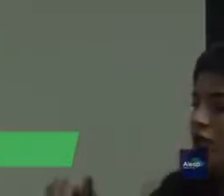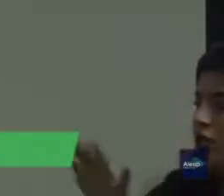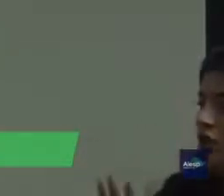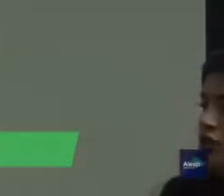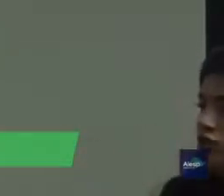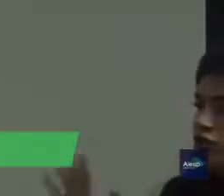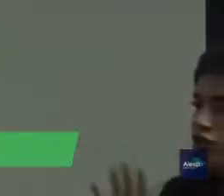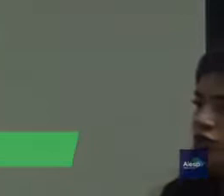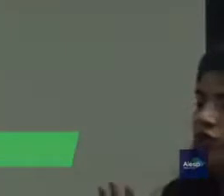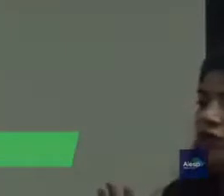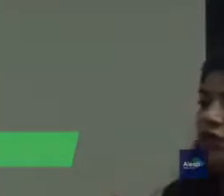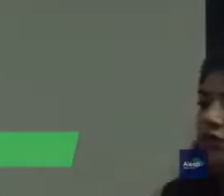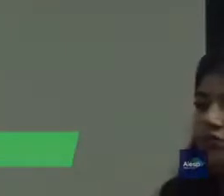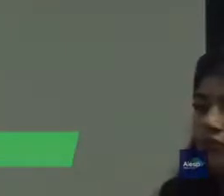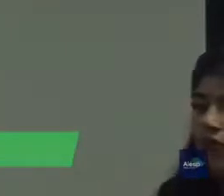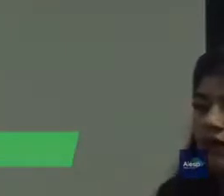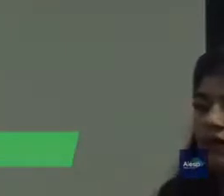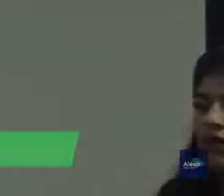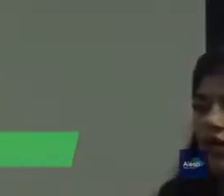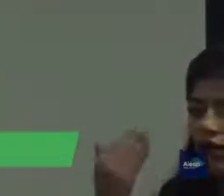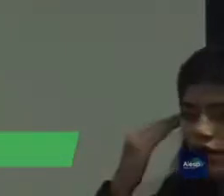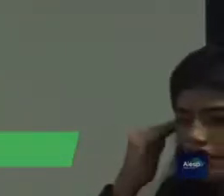de pressão